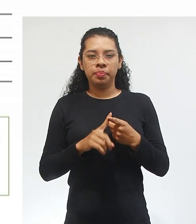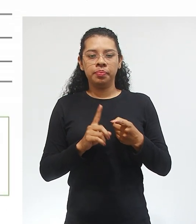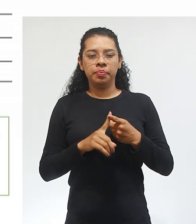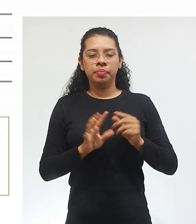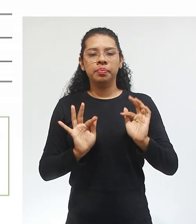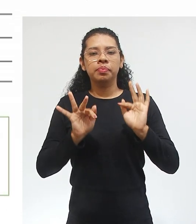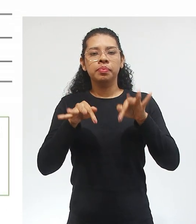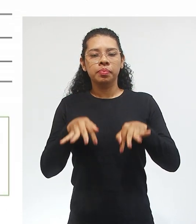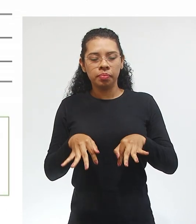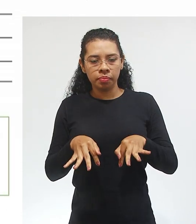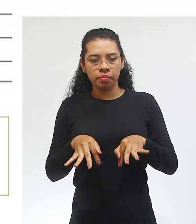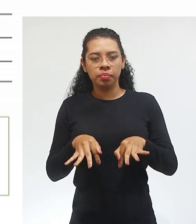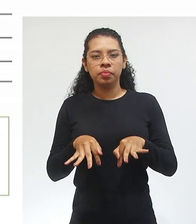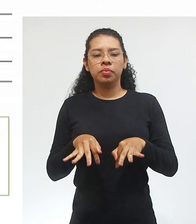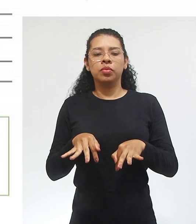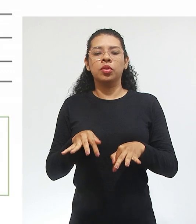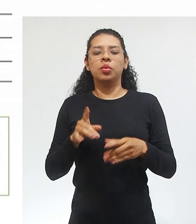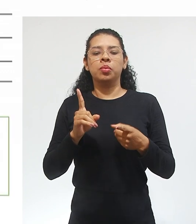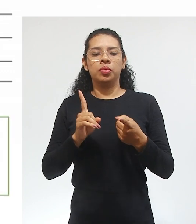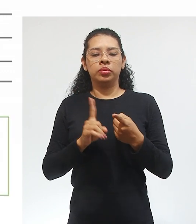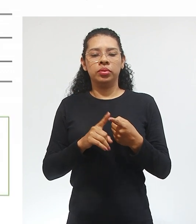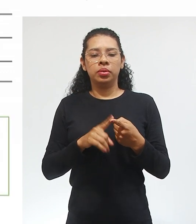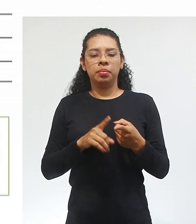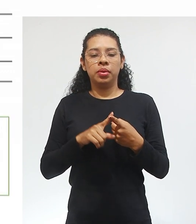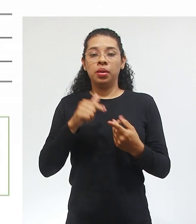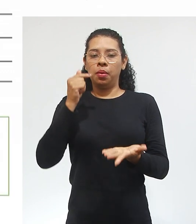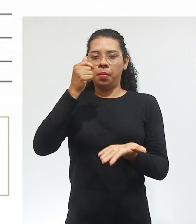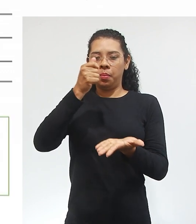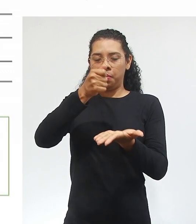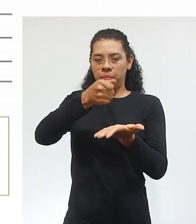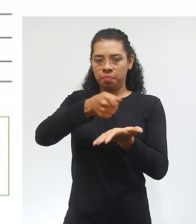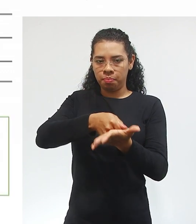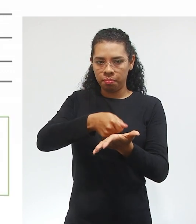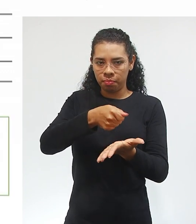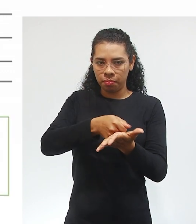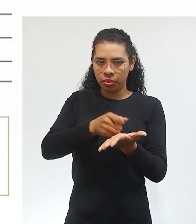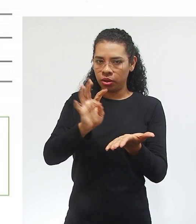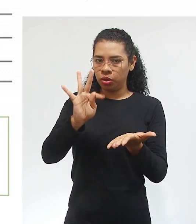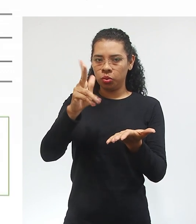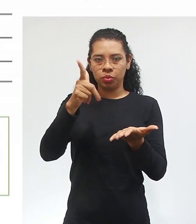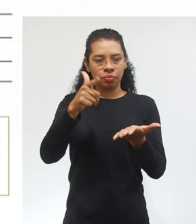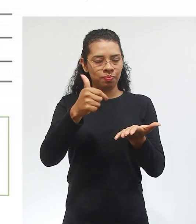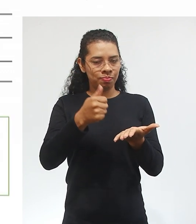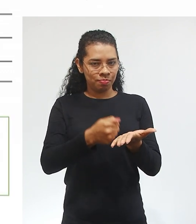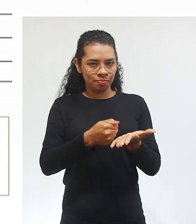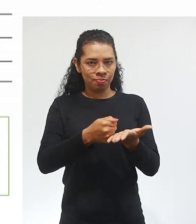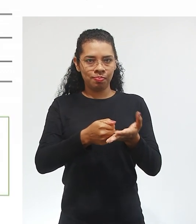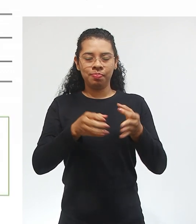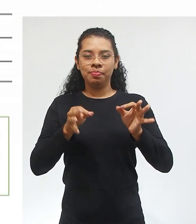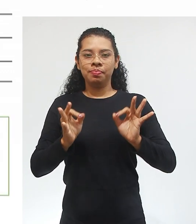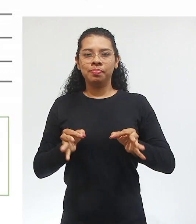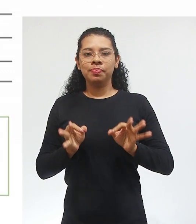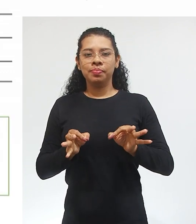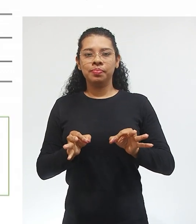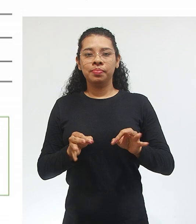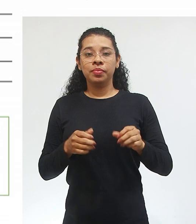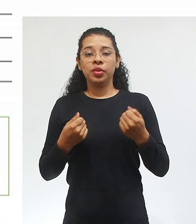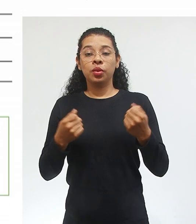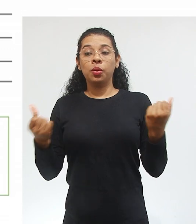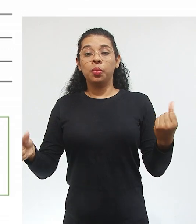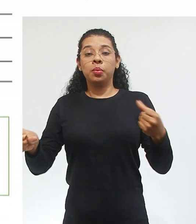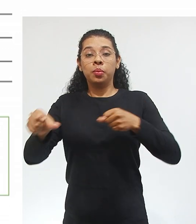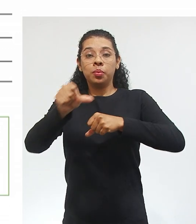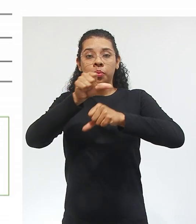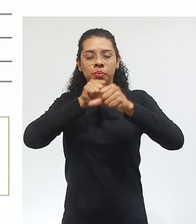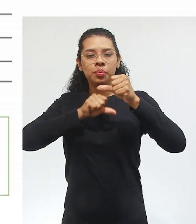E no último, mesma coisa. Saiu, paguei a contas a pagar. Se eu paguei as contas a pagar, eu vou lançar